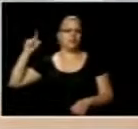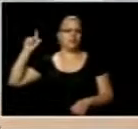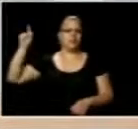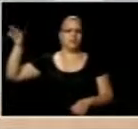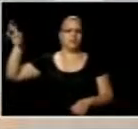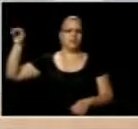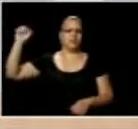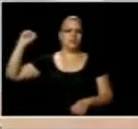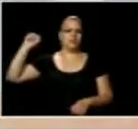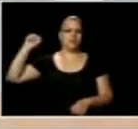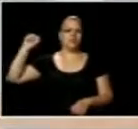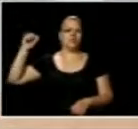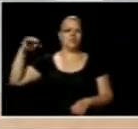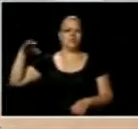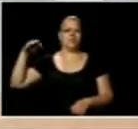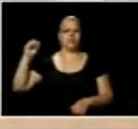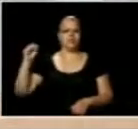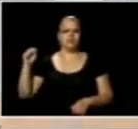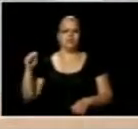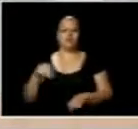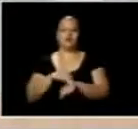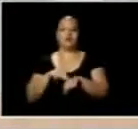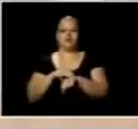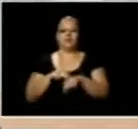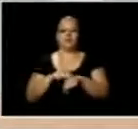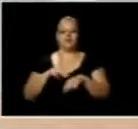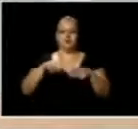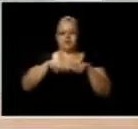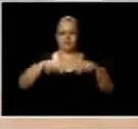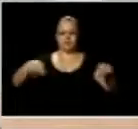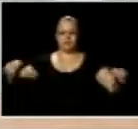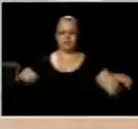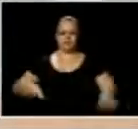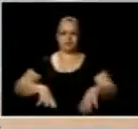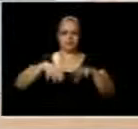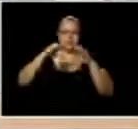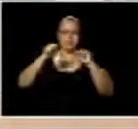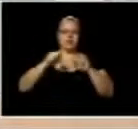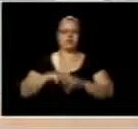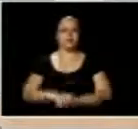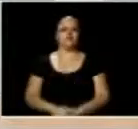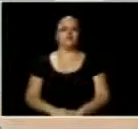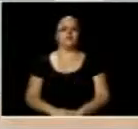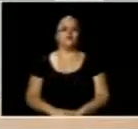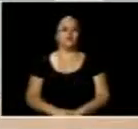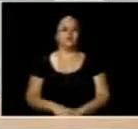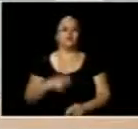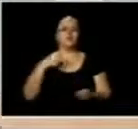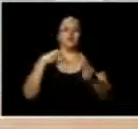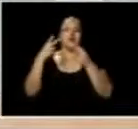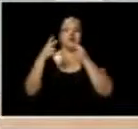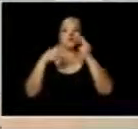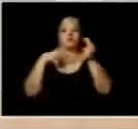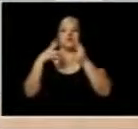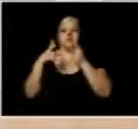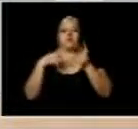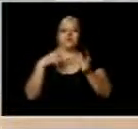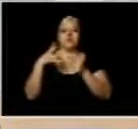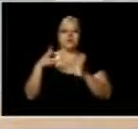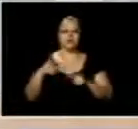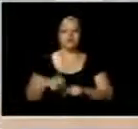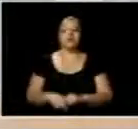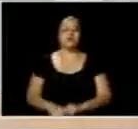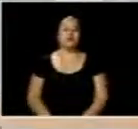pessoa que muitas vezes ficou até tarde planejando a cultura da cidade, o turismo